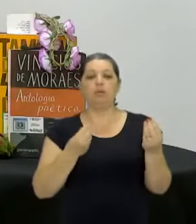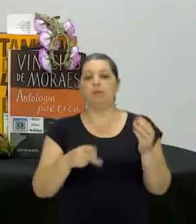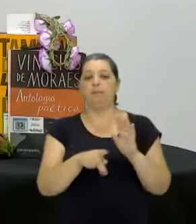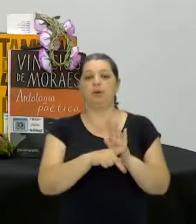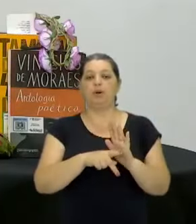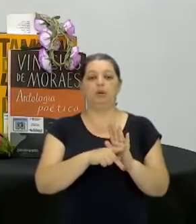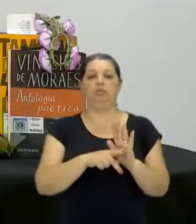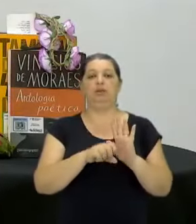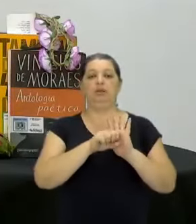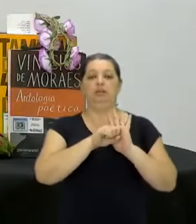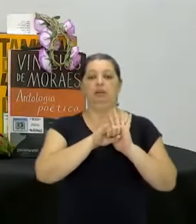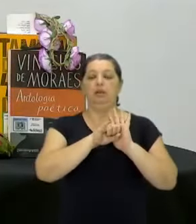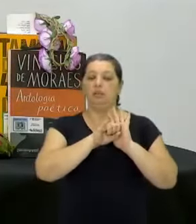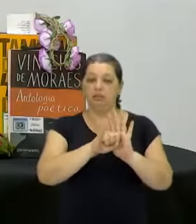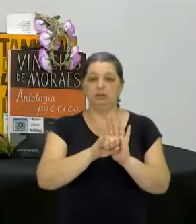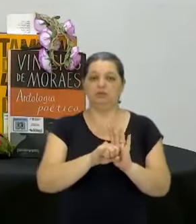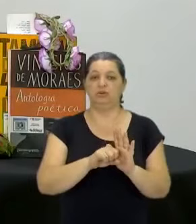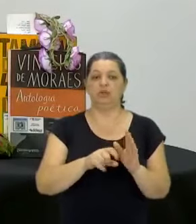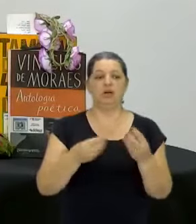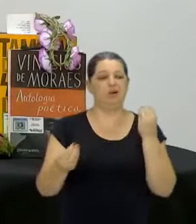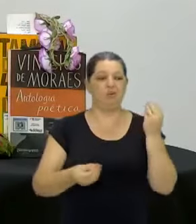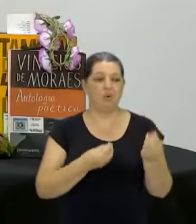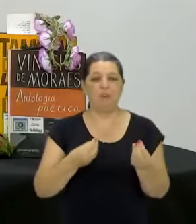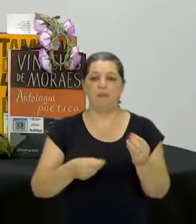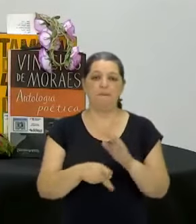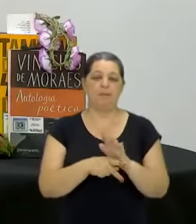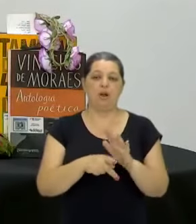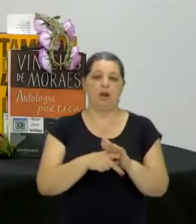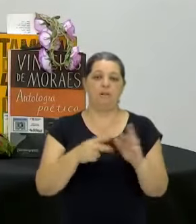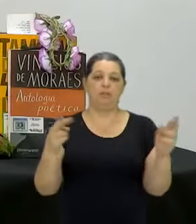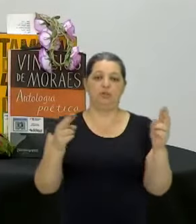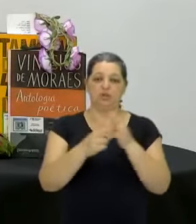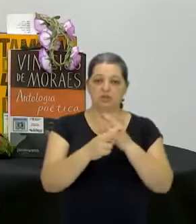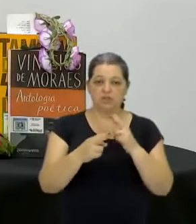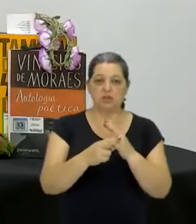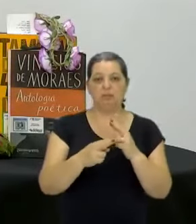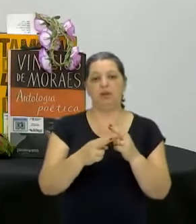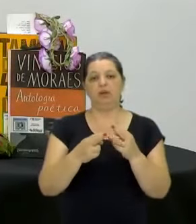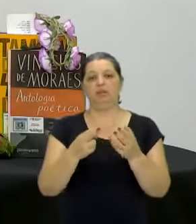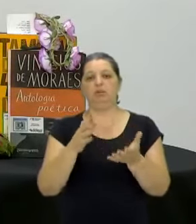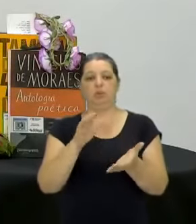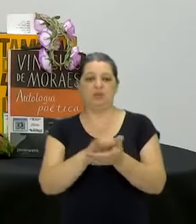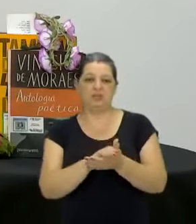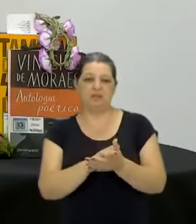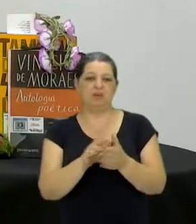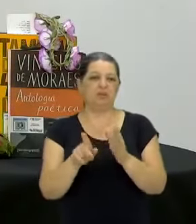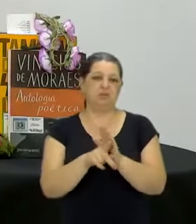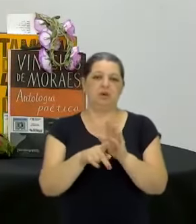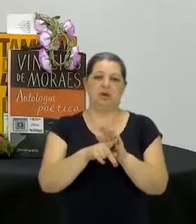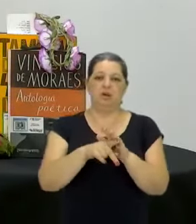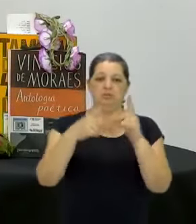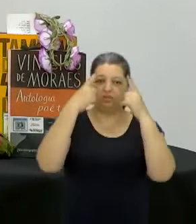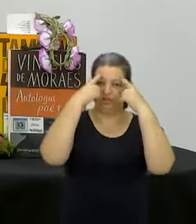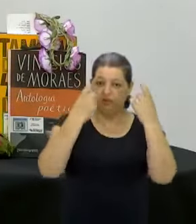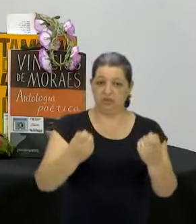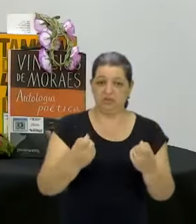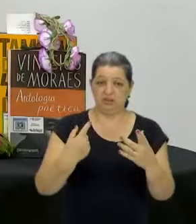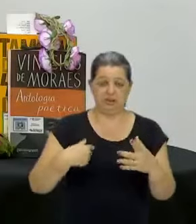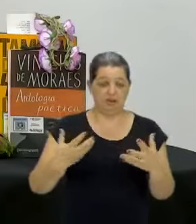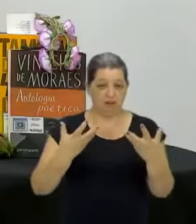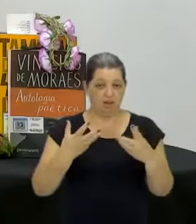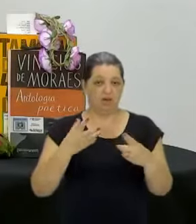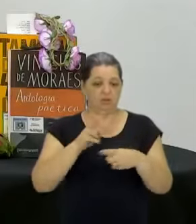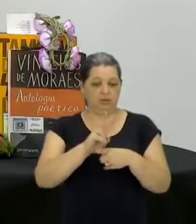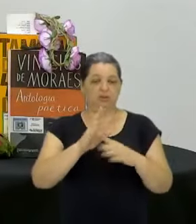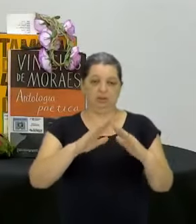de uma relação abusiva, né? Então, é importante sim você estudar, por mais que você tenha essa opção: não, eu quero cuidar da casa, dos meus filhos, mas